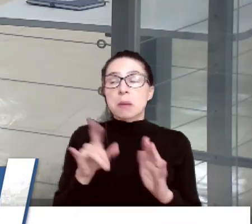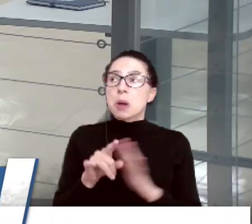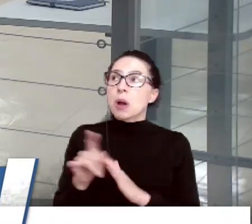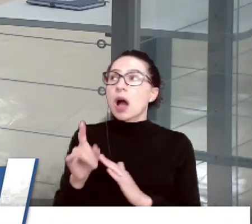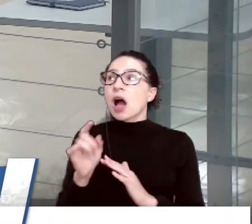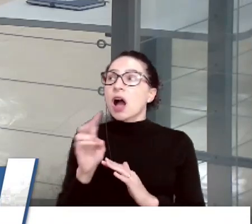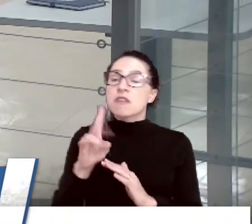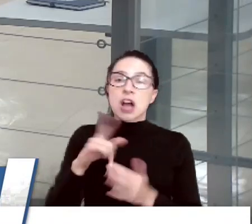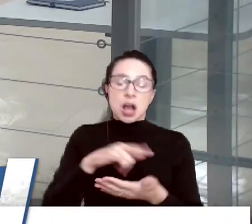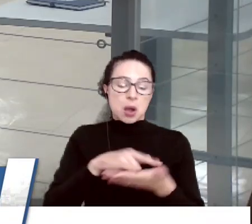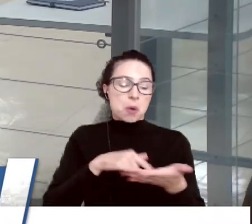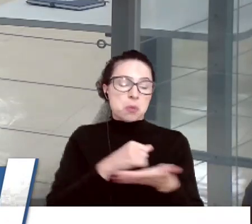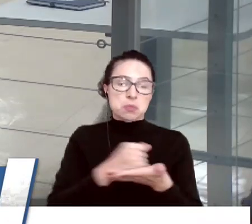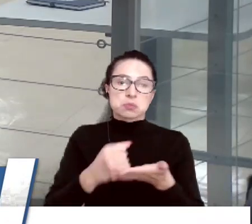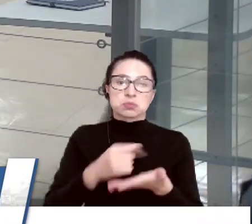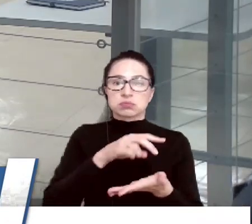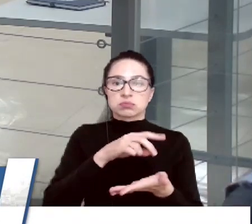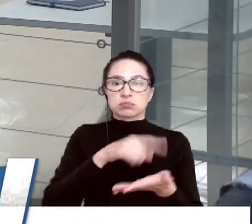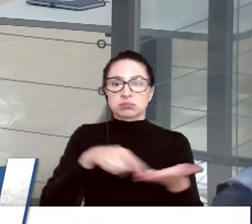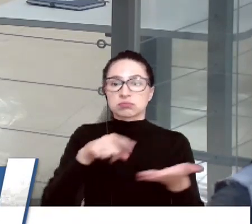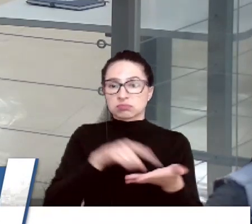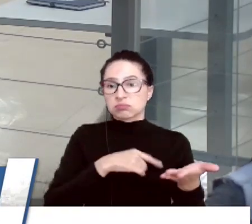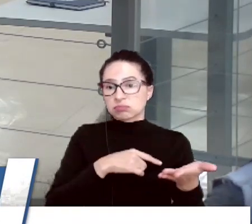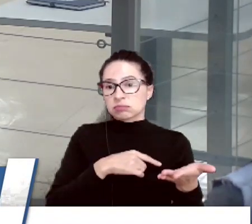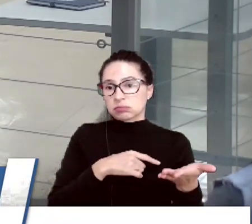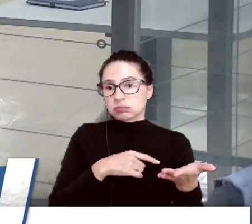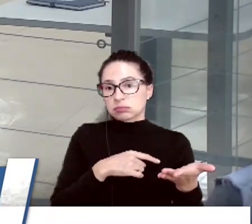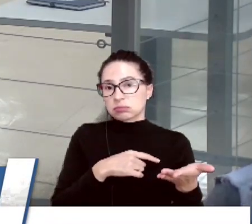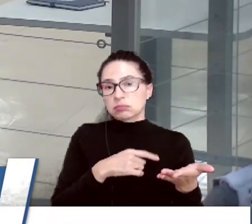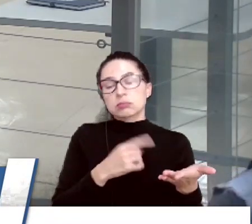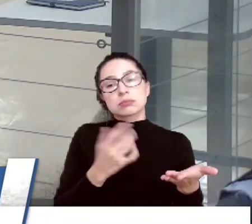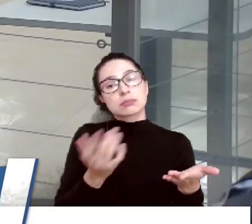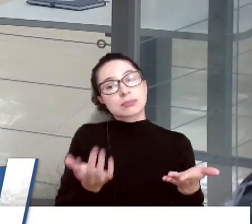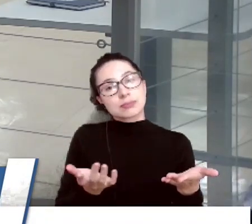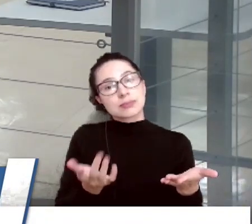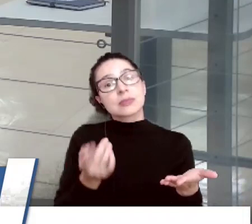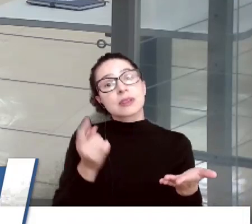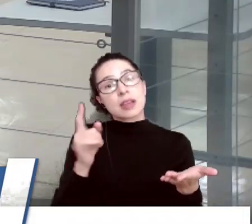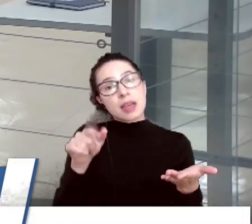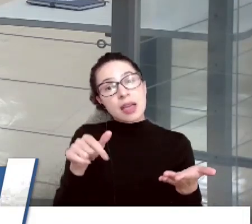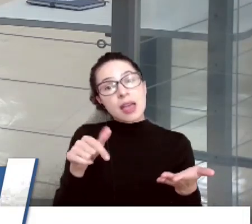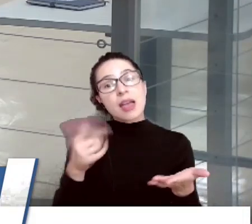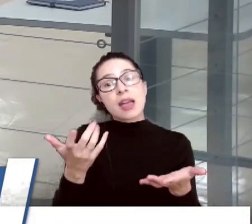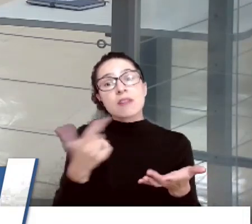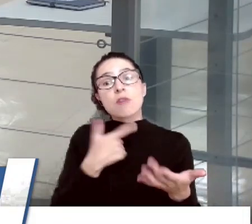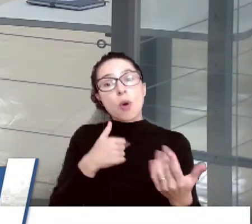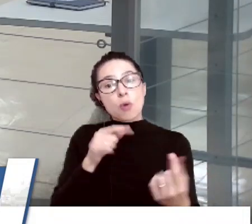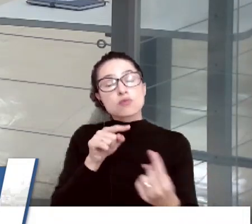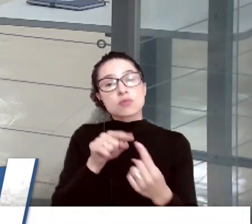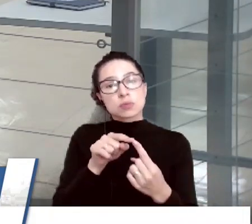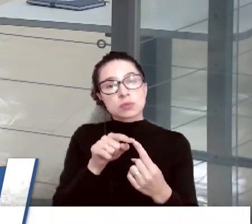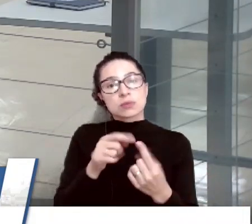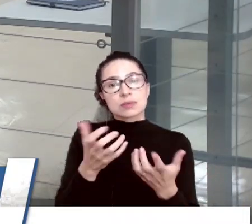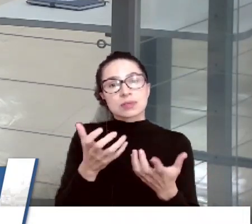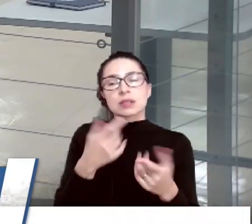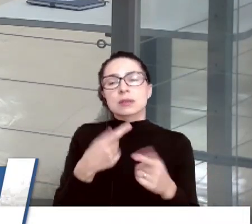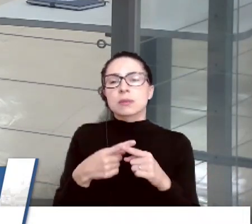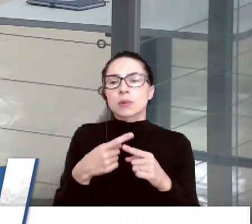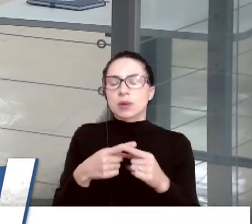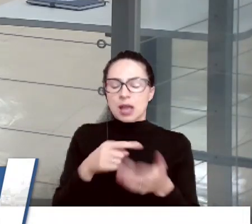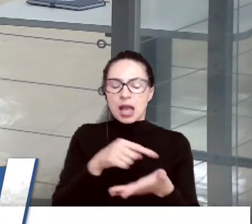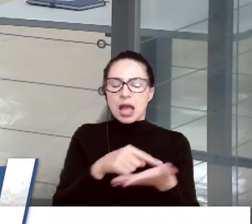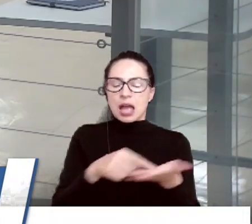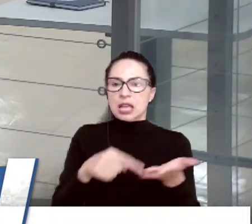rescindir o contrato? Não é? Pois bem, é isso que o grupo quer. Porque a rescisão